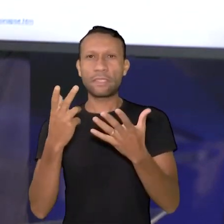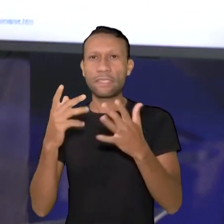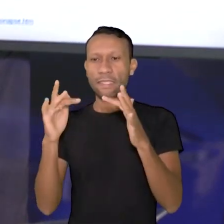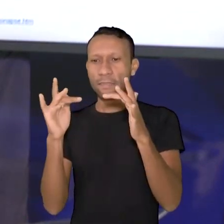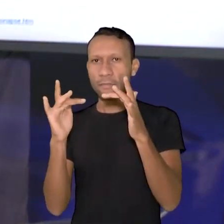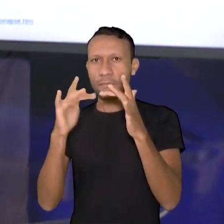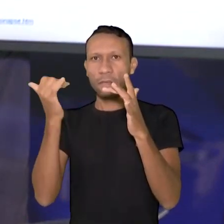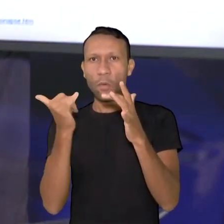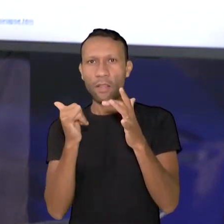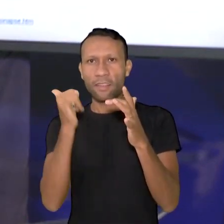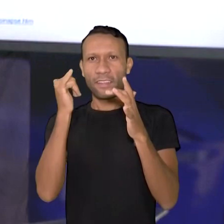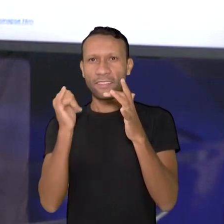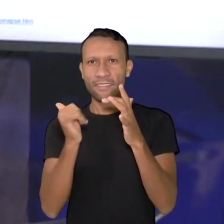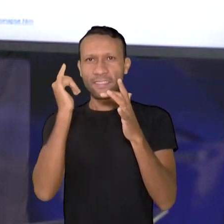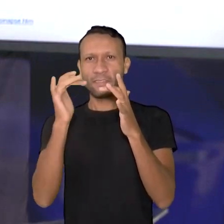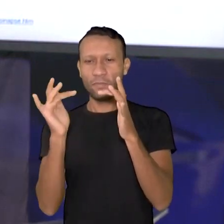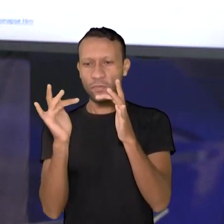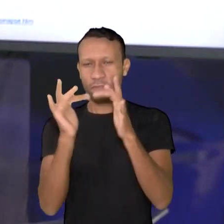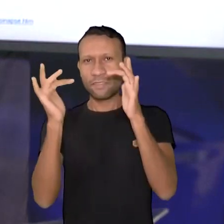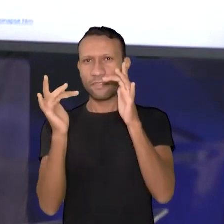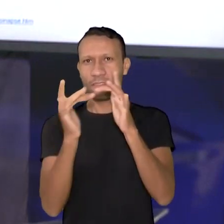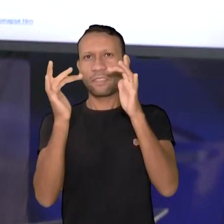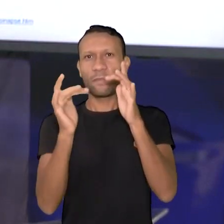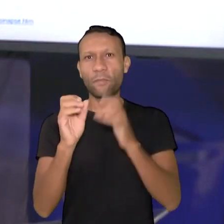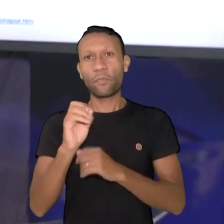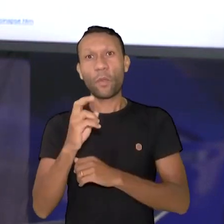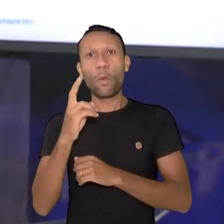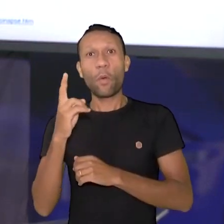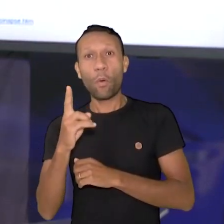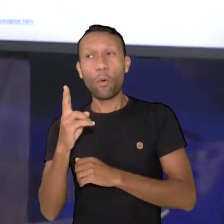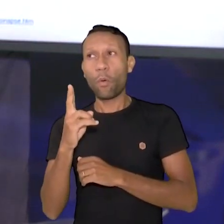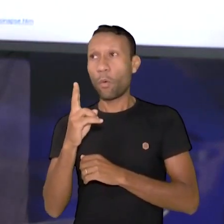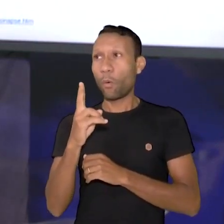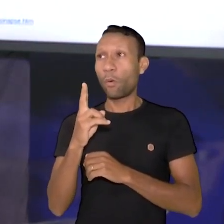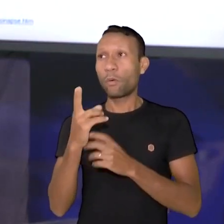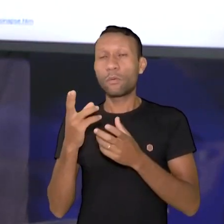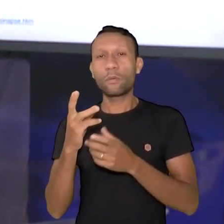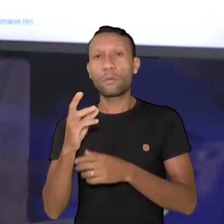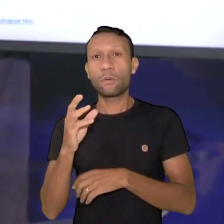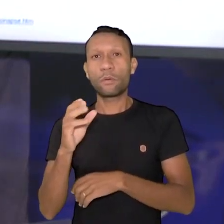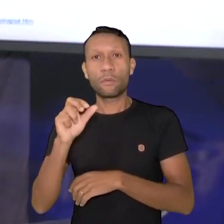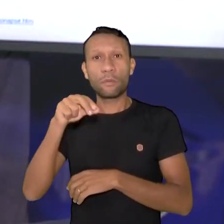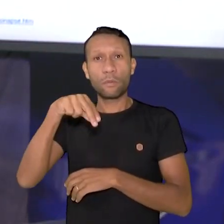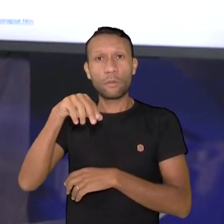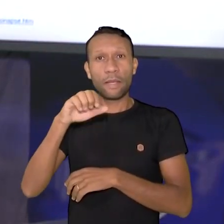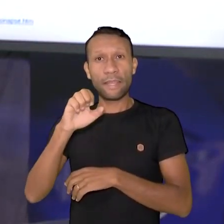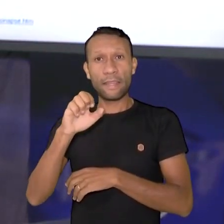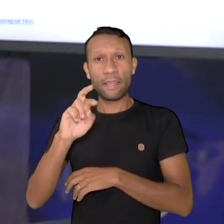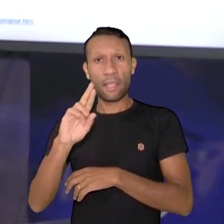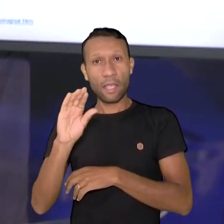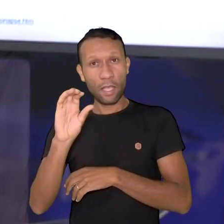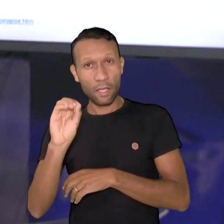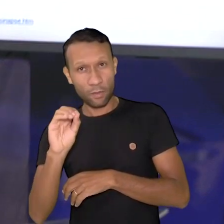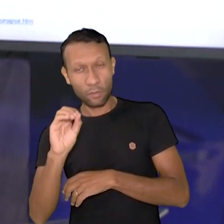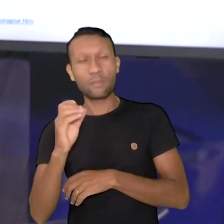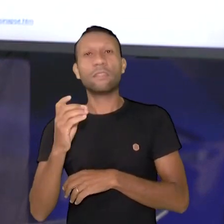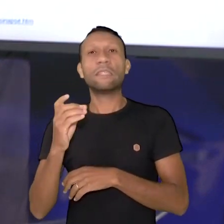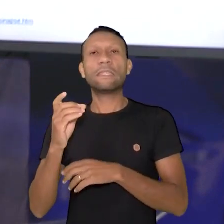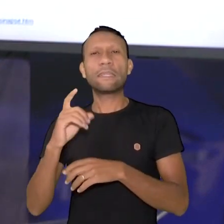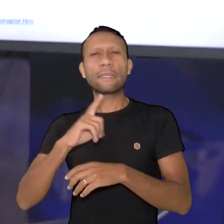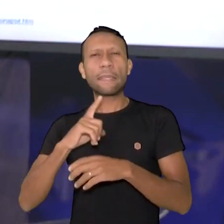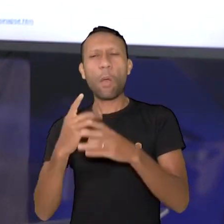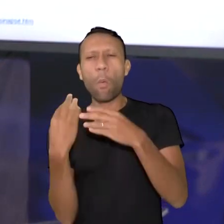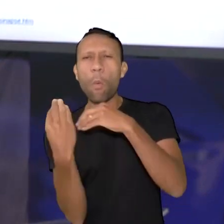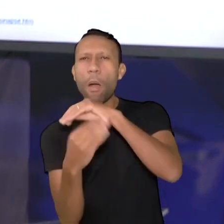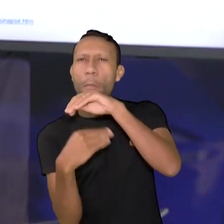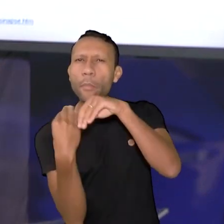descarga elétrica, ou quando eles soltam uma coisinha chamada de neurotransmissor. O neurotransmissor vai ser uma estrutura química